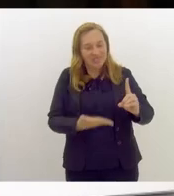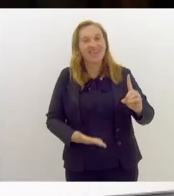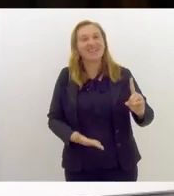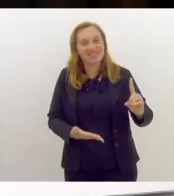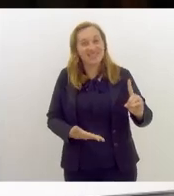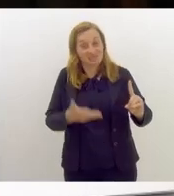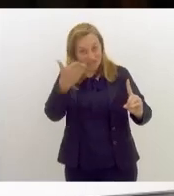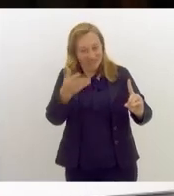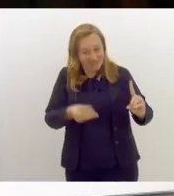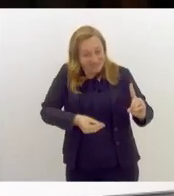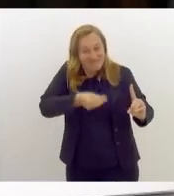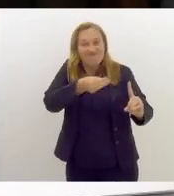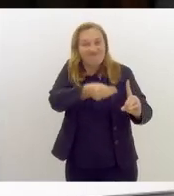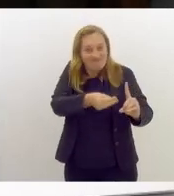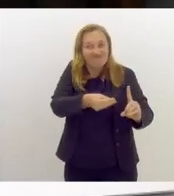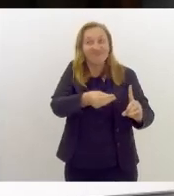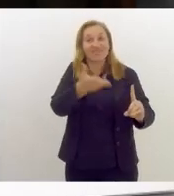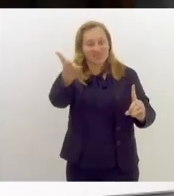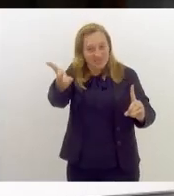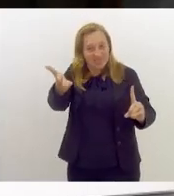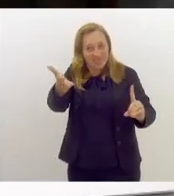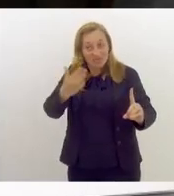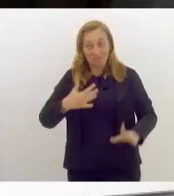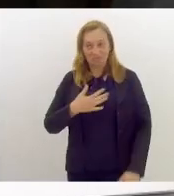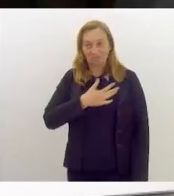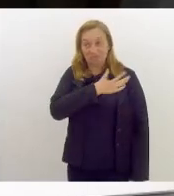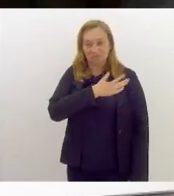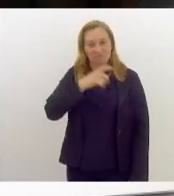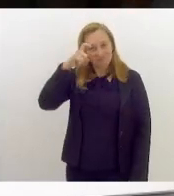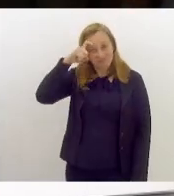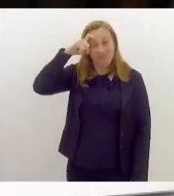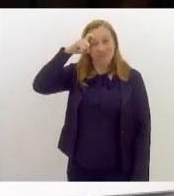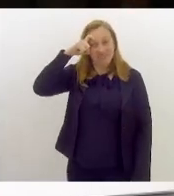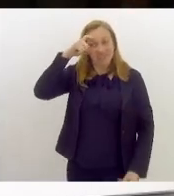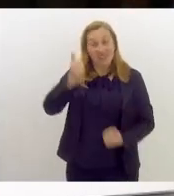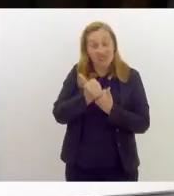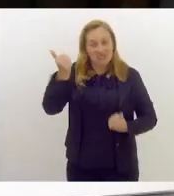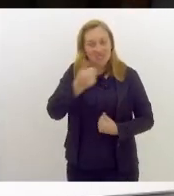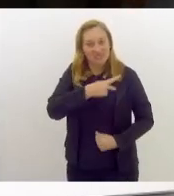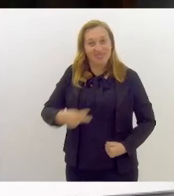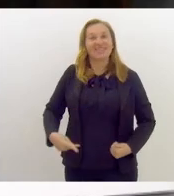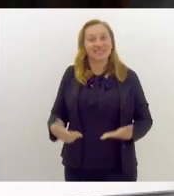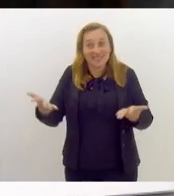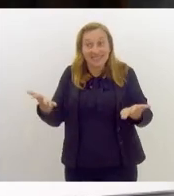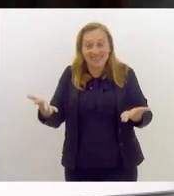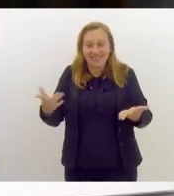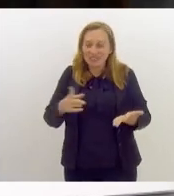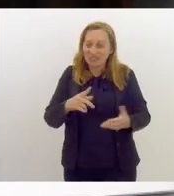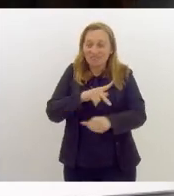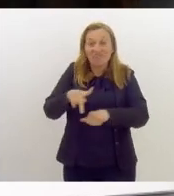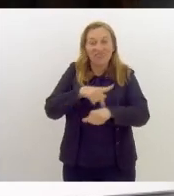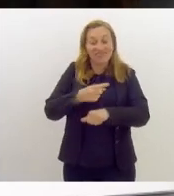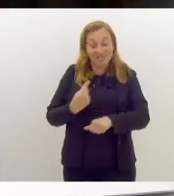você tá dando por o general vice-presidente do nosso país